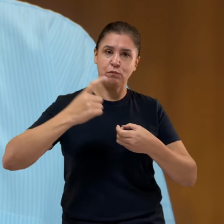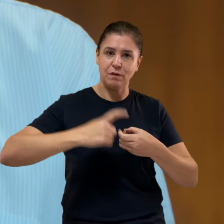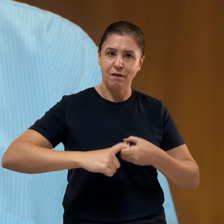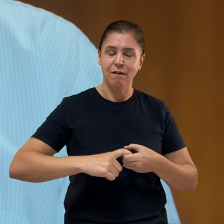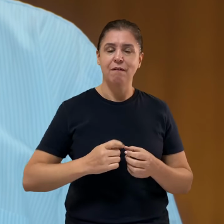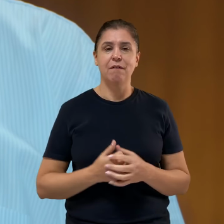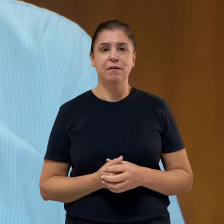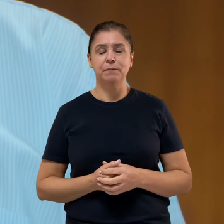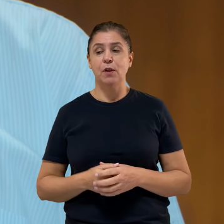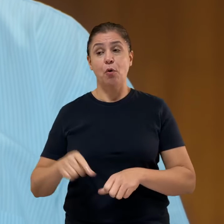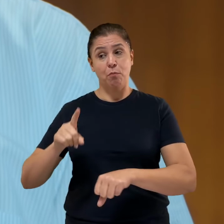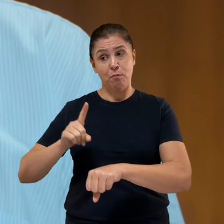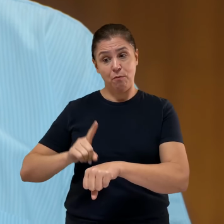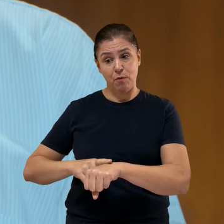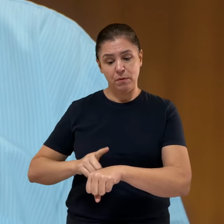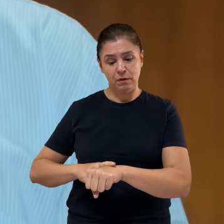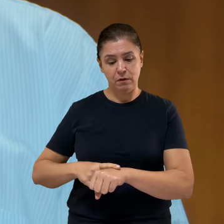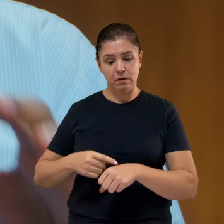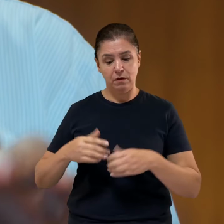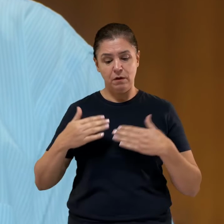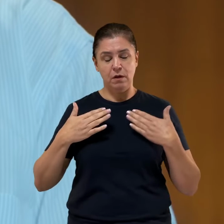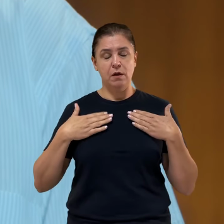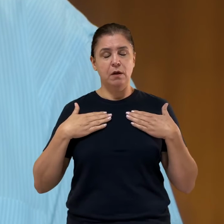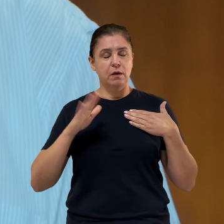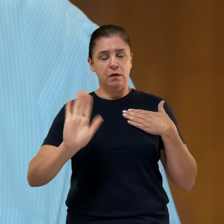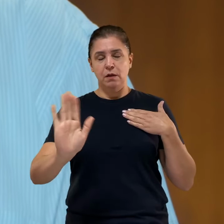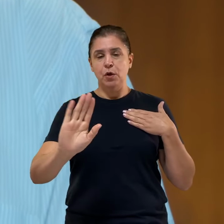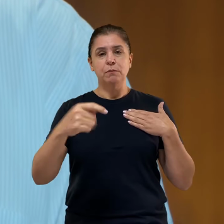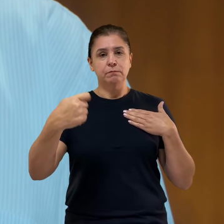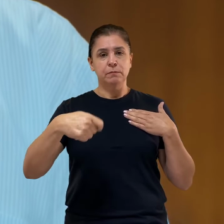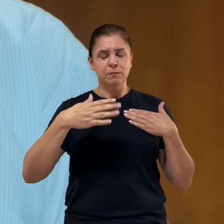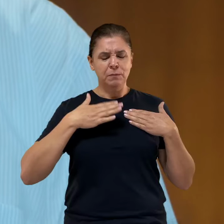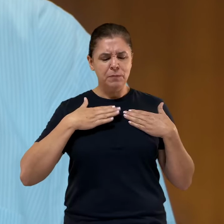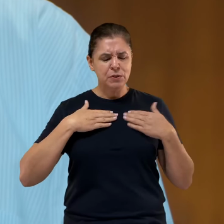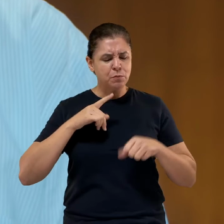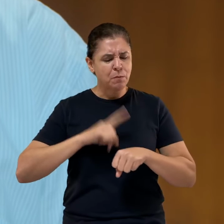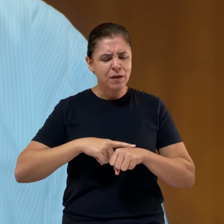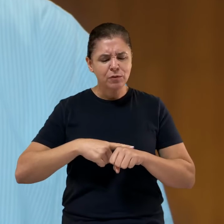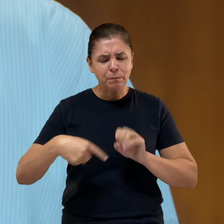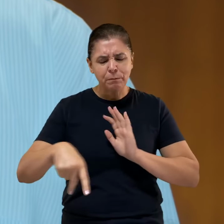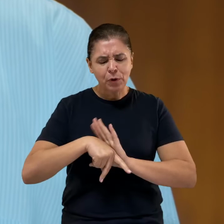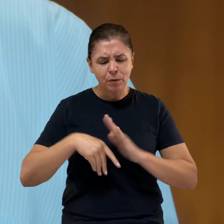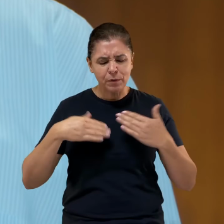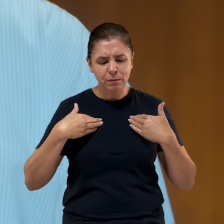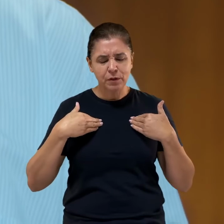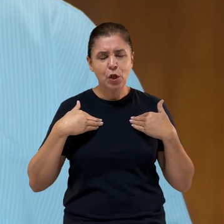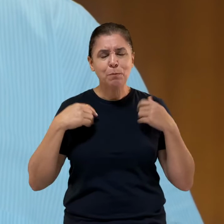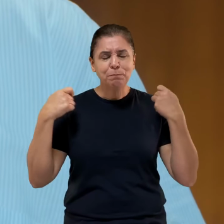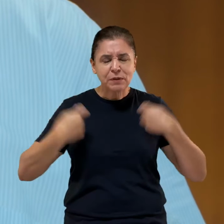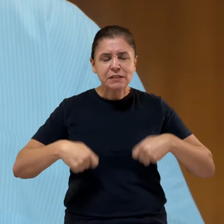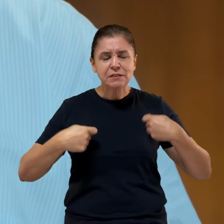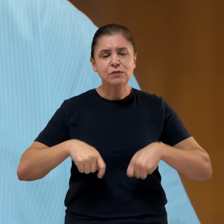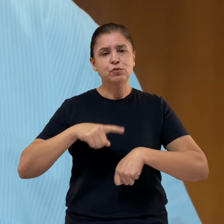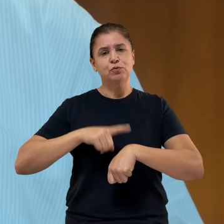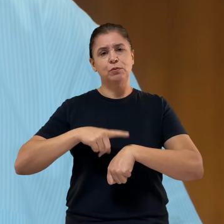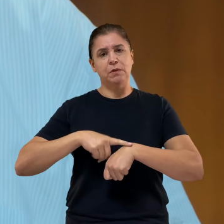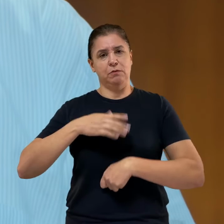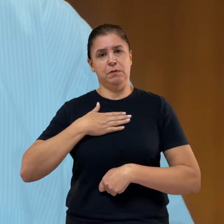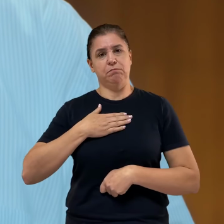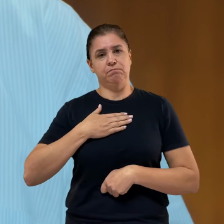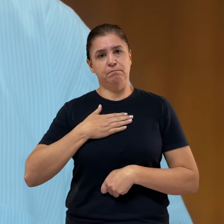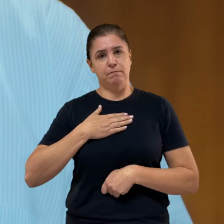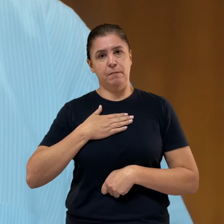retomar. É momento que eu disse olha, agora é um momento para mim, eu quero um momento para mim, preciso de um momento